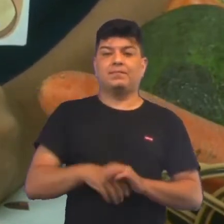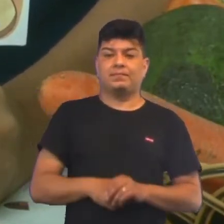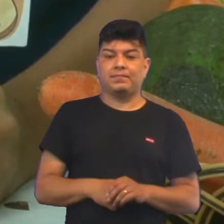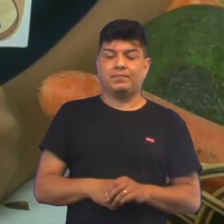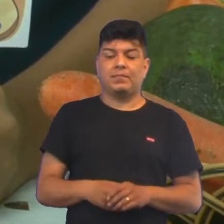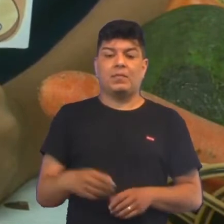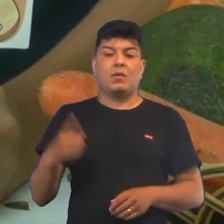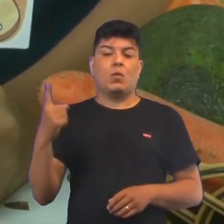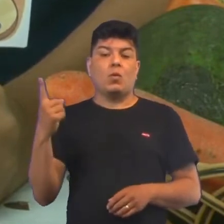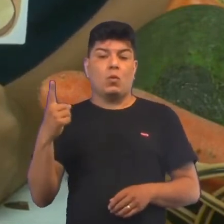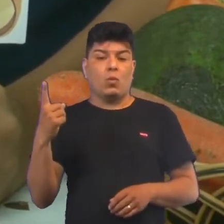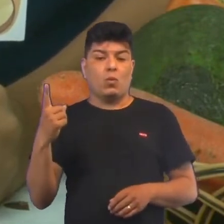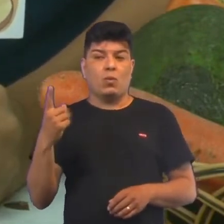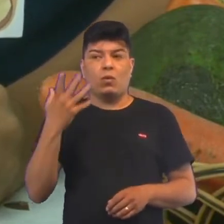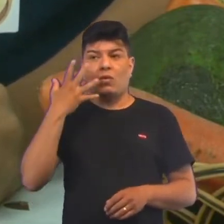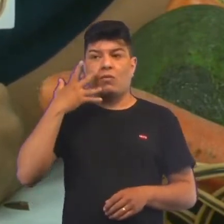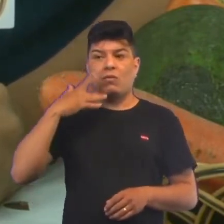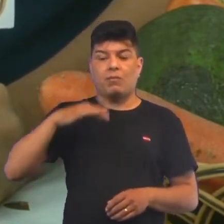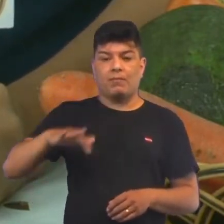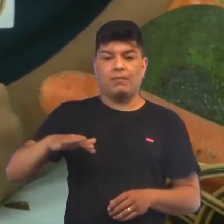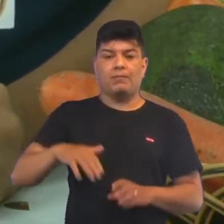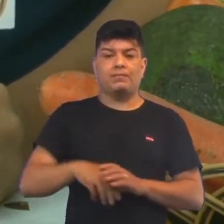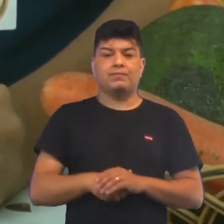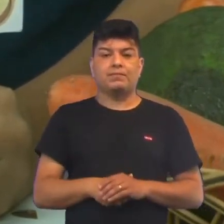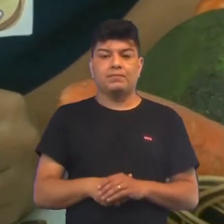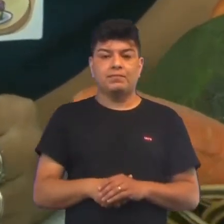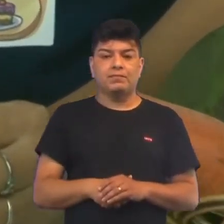Uma das crianças